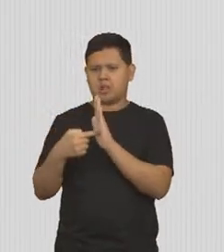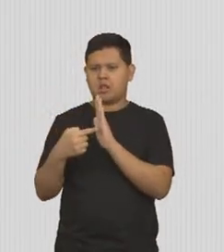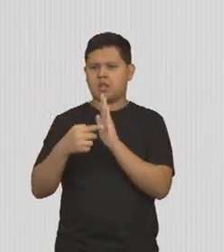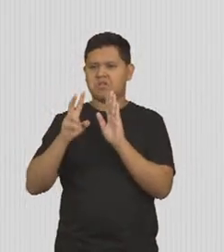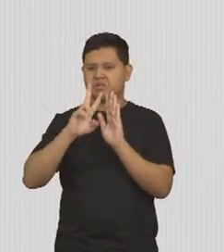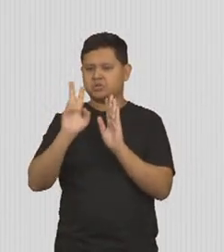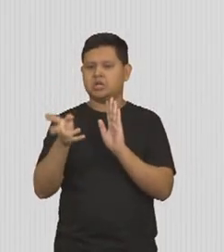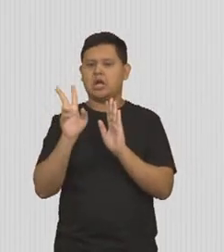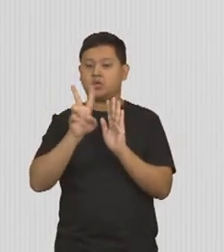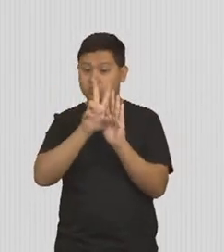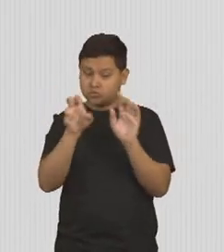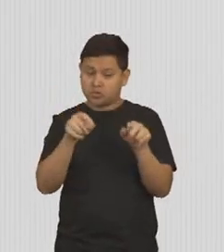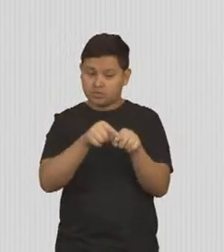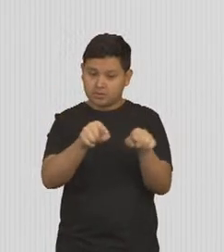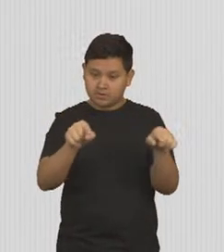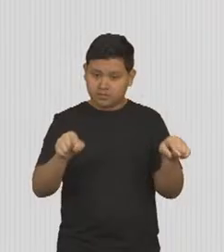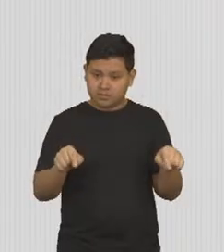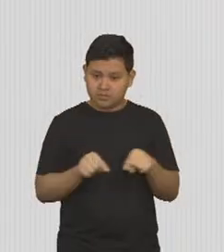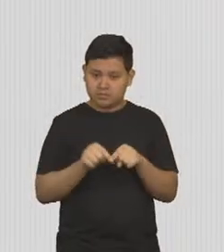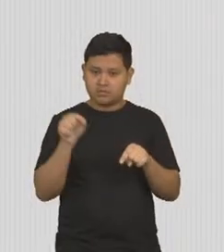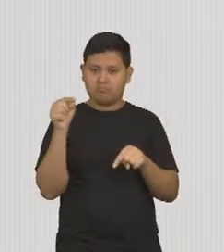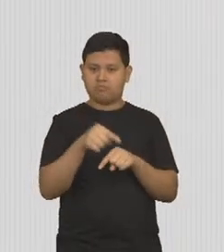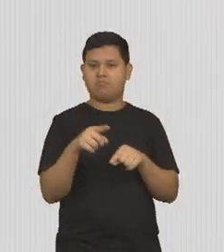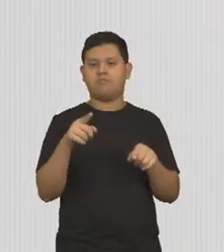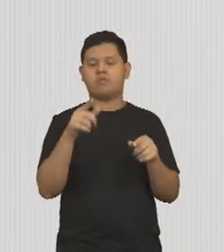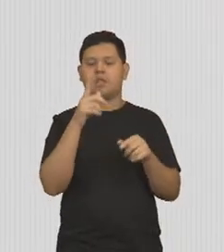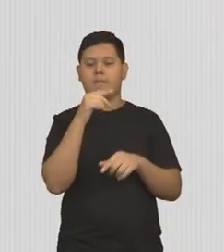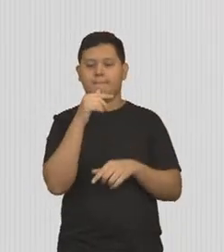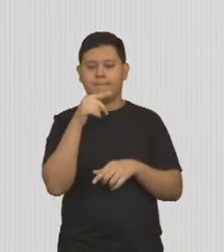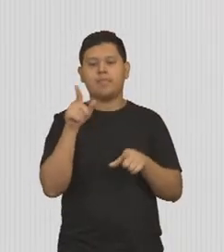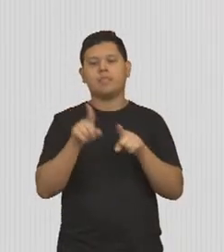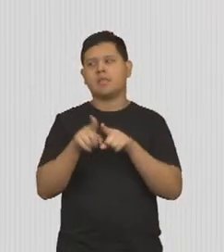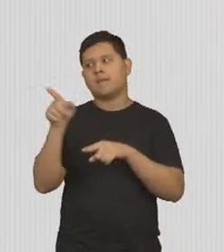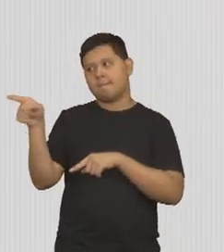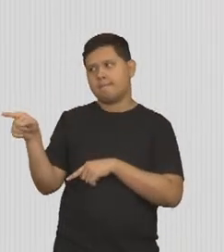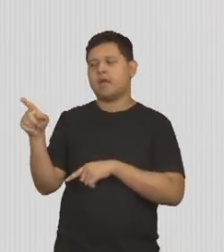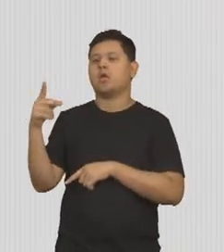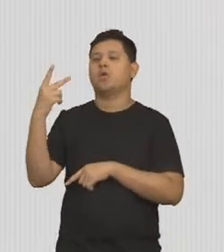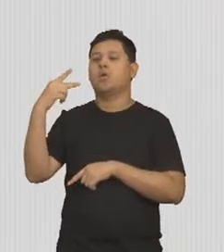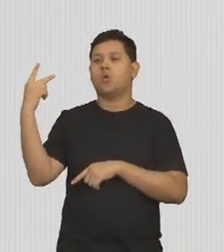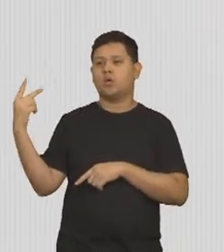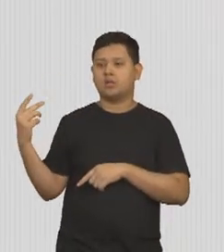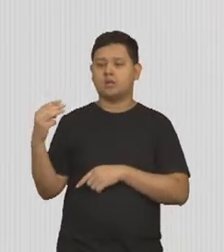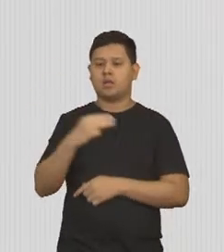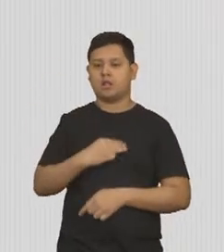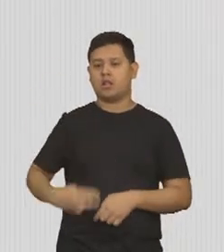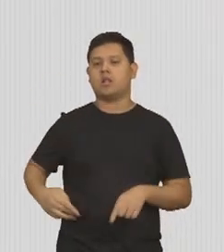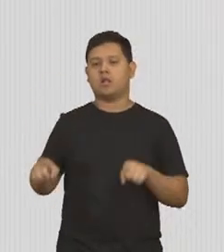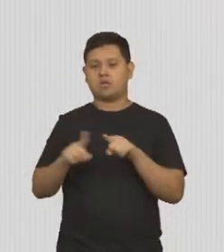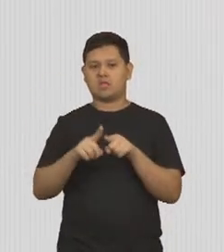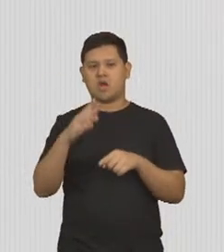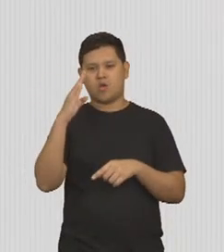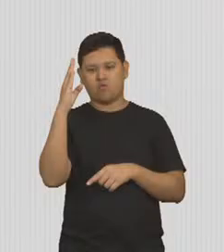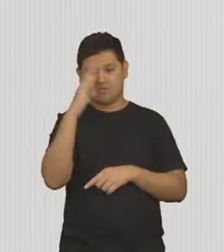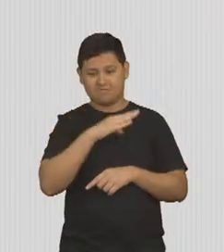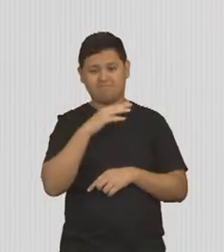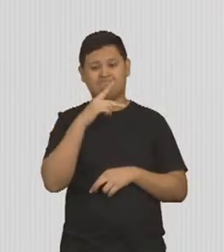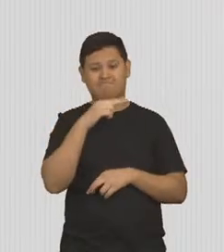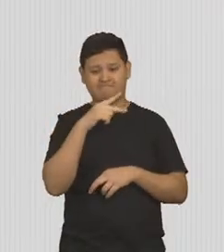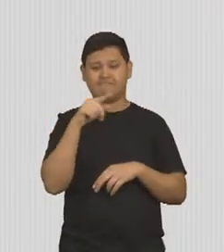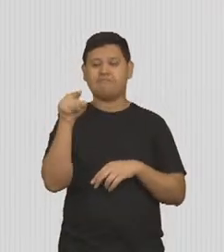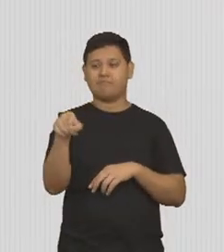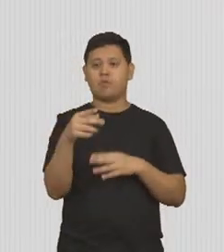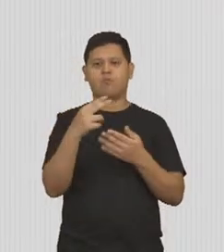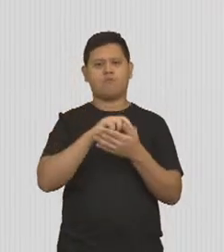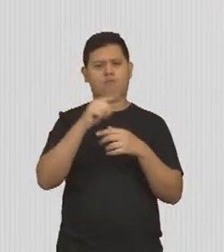questão das piscinas. Recentemente eu recebi de uma munícipe, a Thaís Monello, também questões com o segundo andar lá, que está em mau estado de conservação. É muito